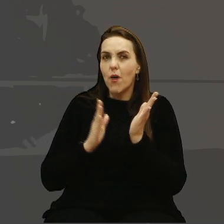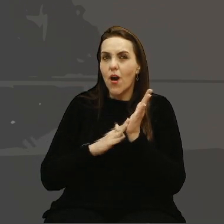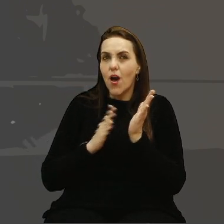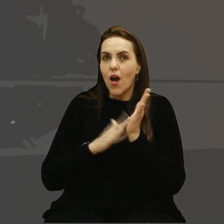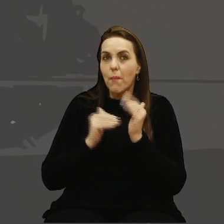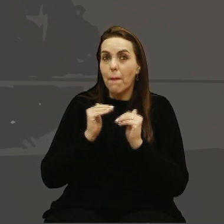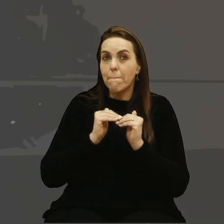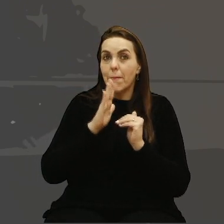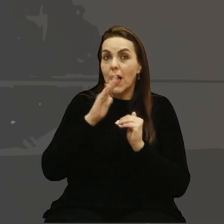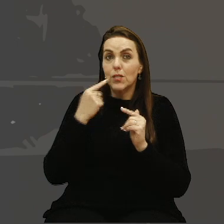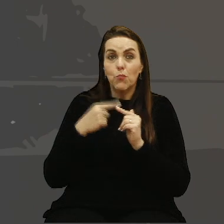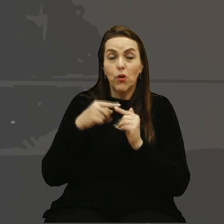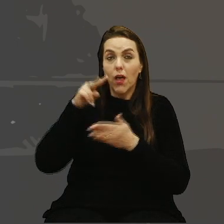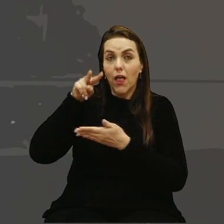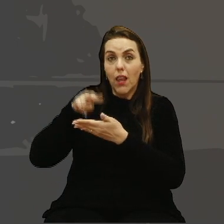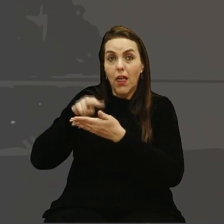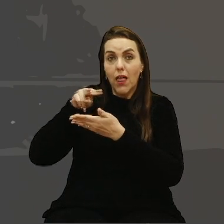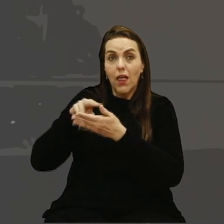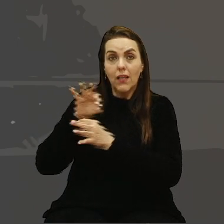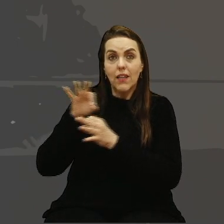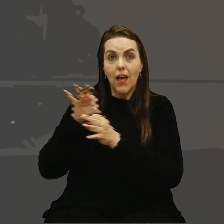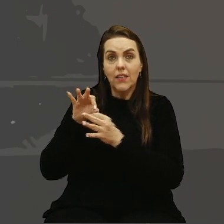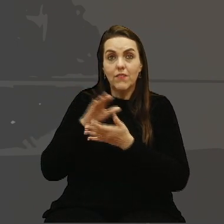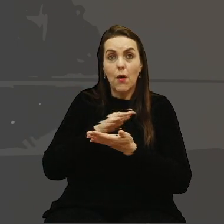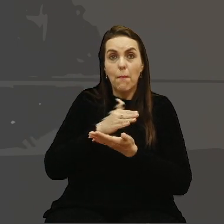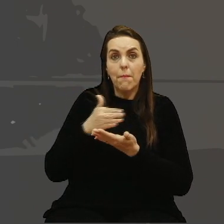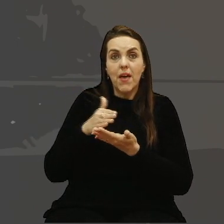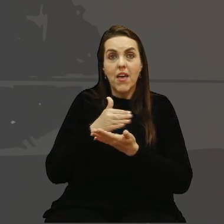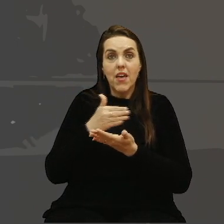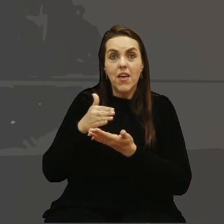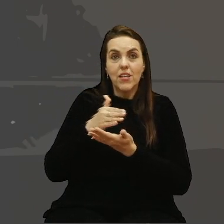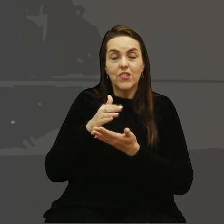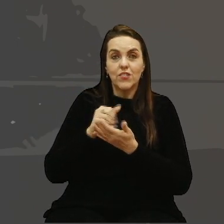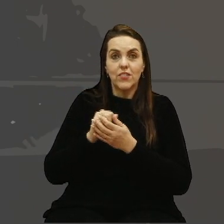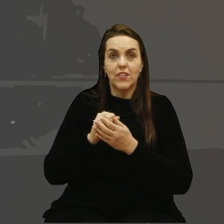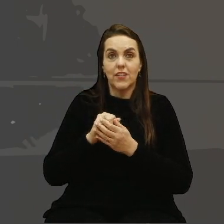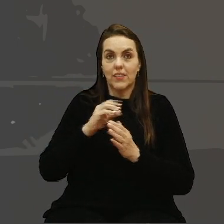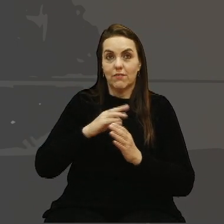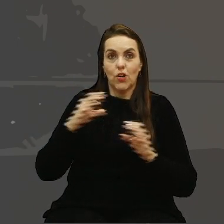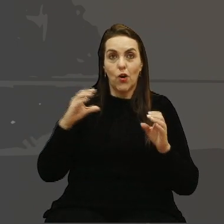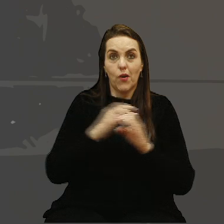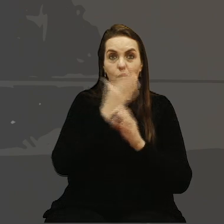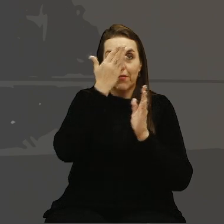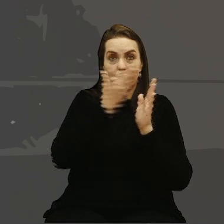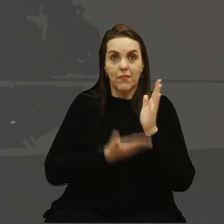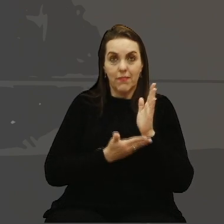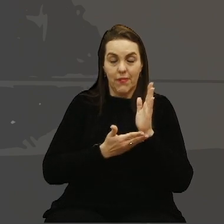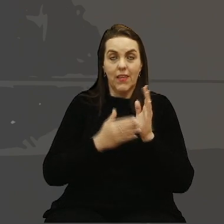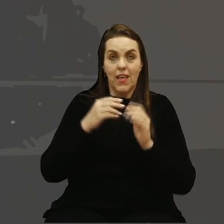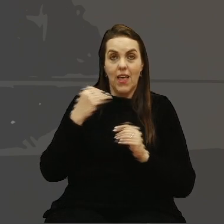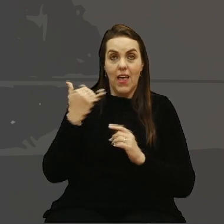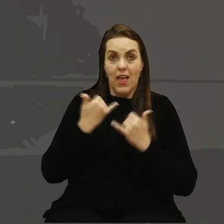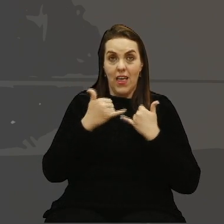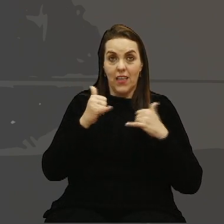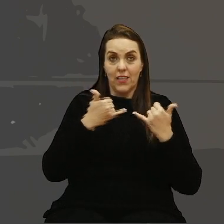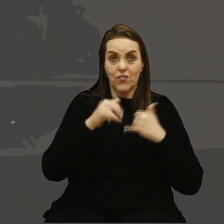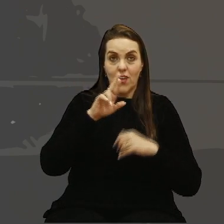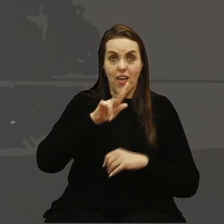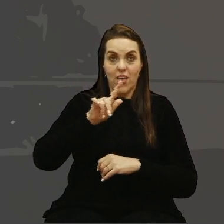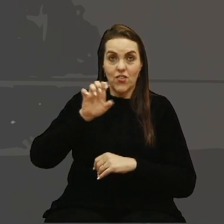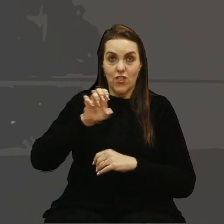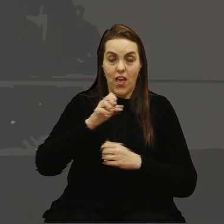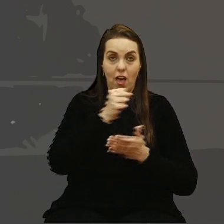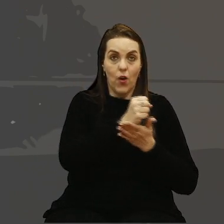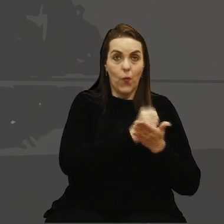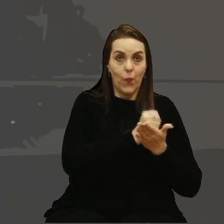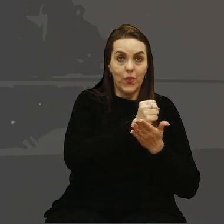não promoveram a leitura. Fizeram a média da integralidade da energia que a RGE contrata e depois distribui.